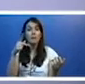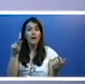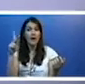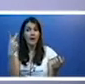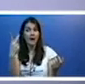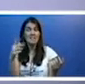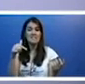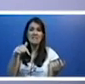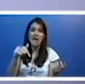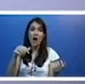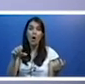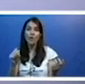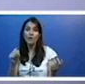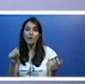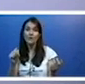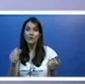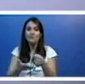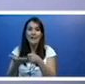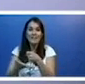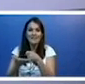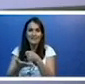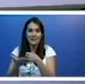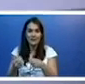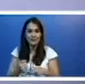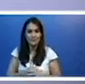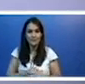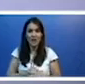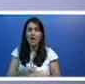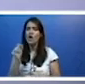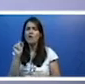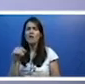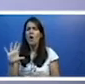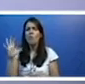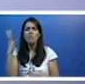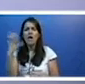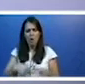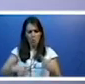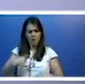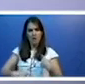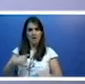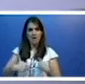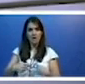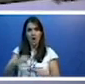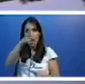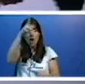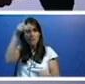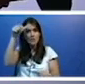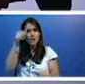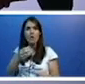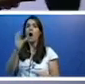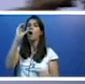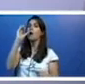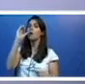7 e 8, então ele é um pH básico. Imagine o que acontece com o nosso organismo quando a gente toma um refrigerante que é muito